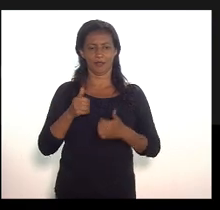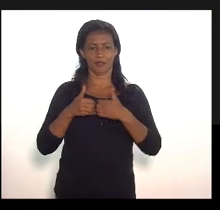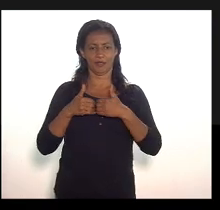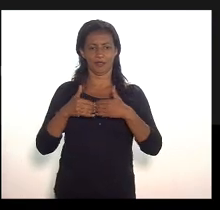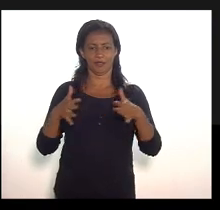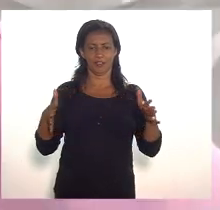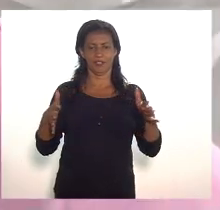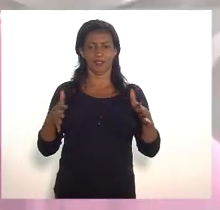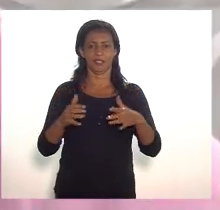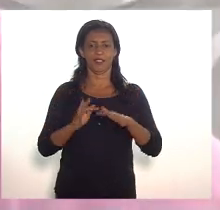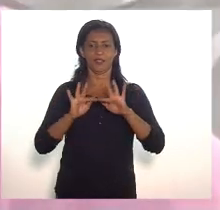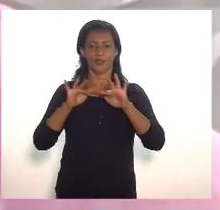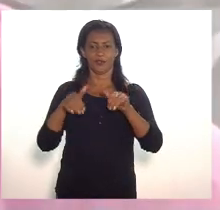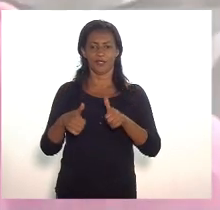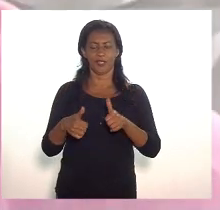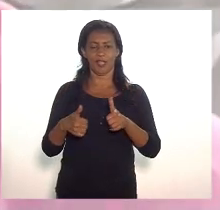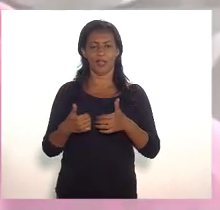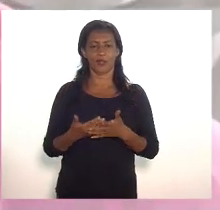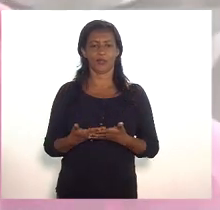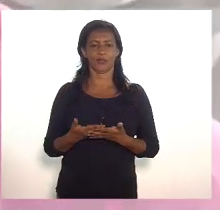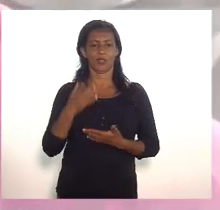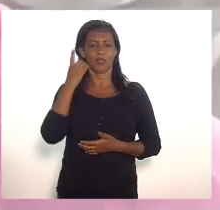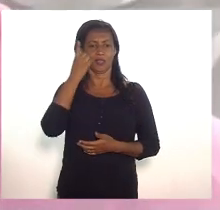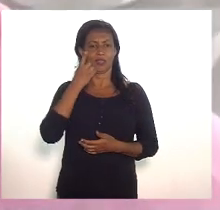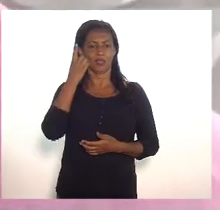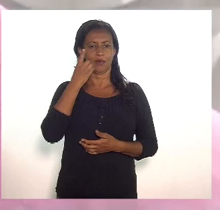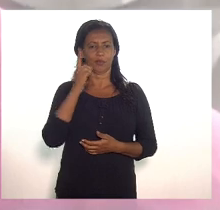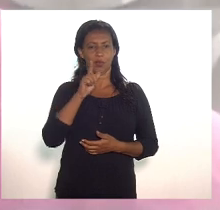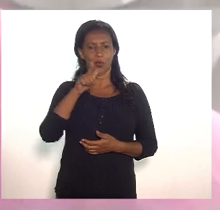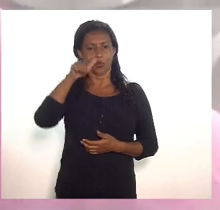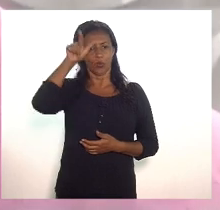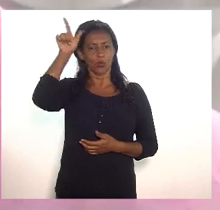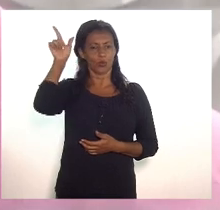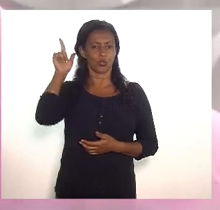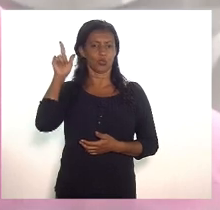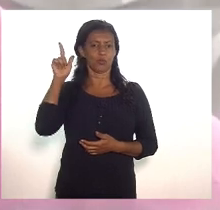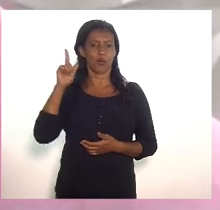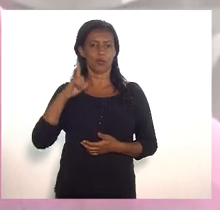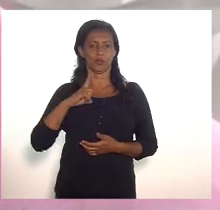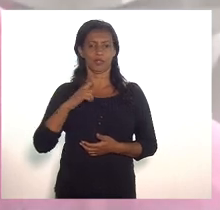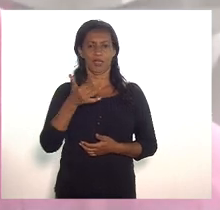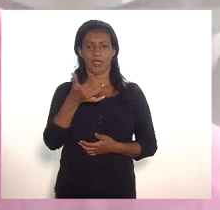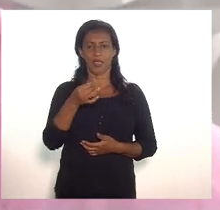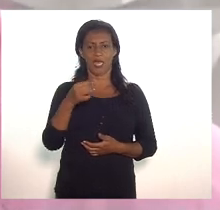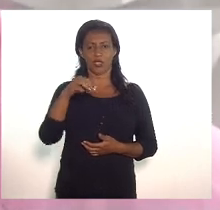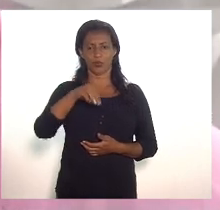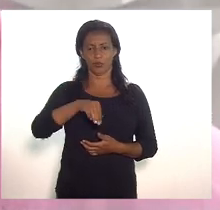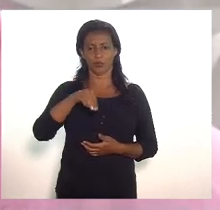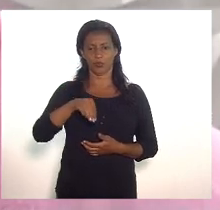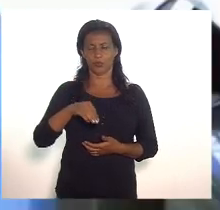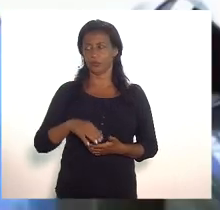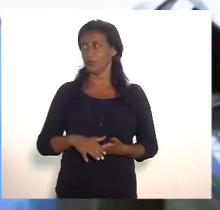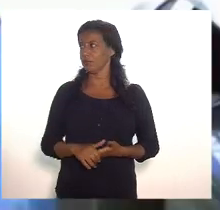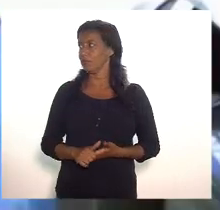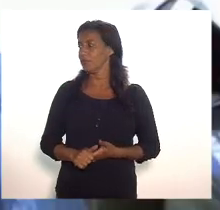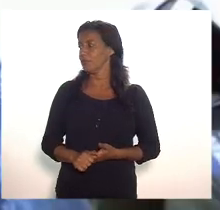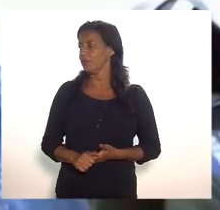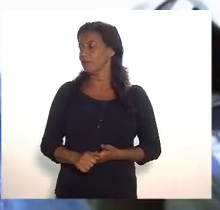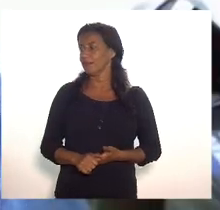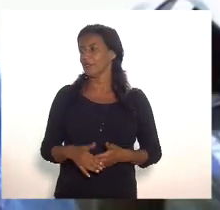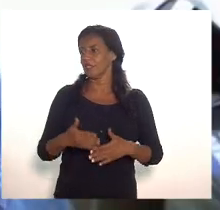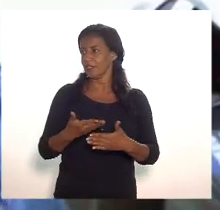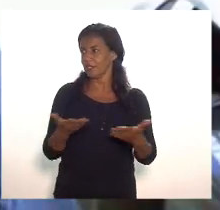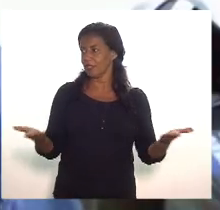Iniciado o expediente final, com a palavra o deputado Luiz Paulo. Vossa Excelência tem 10 minutos. Senhora